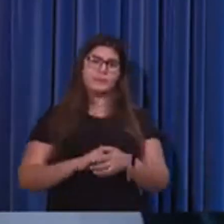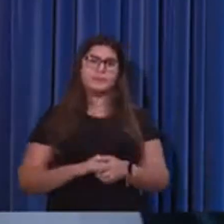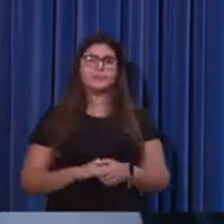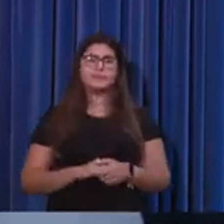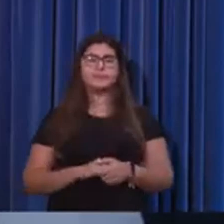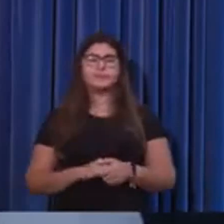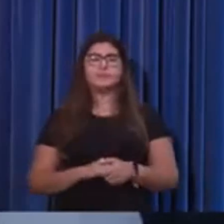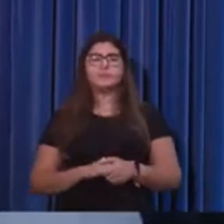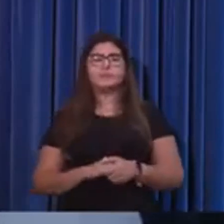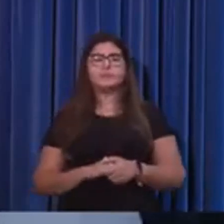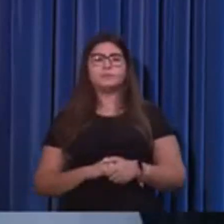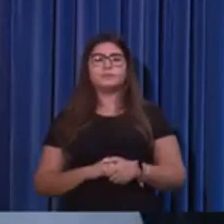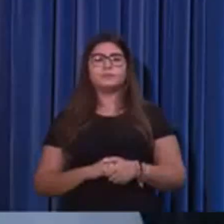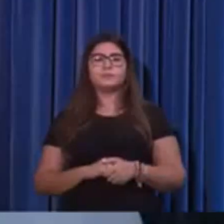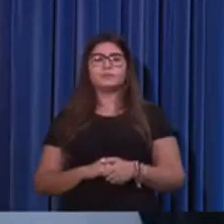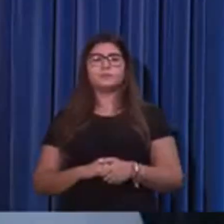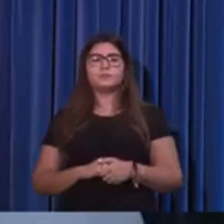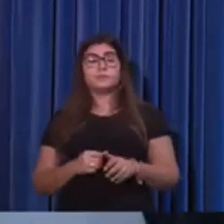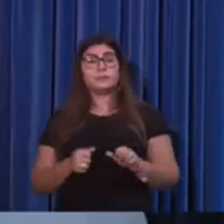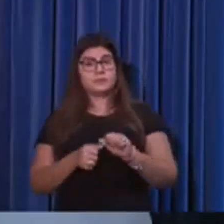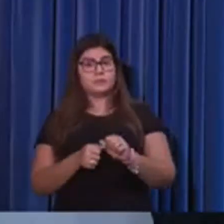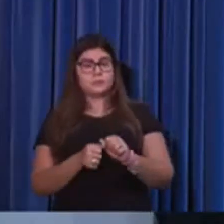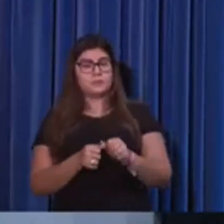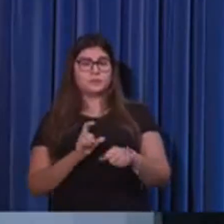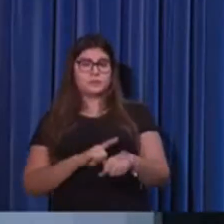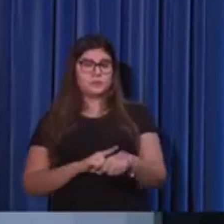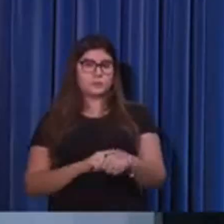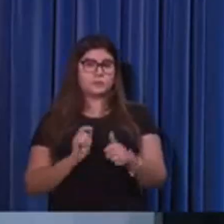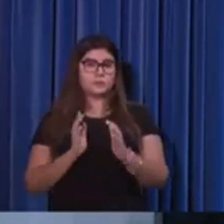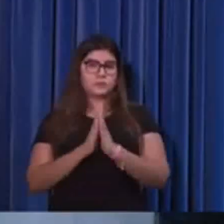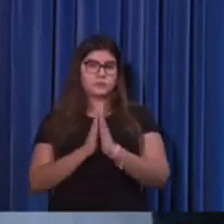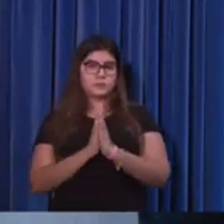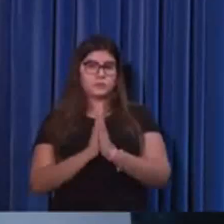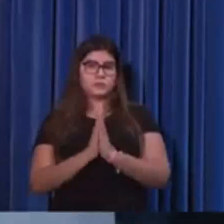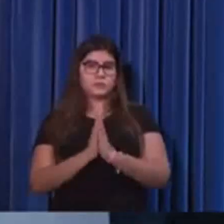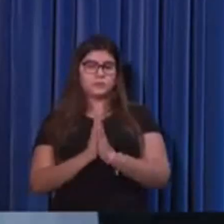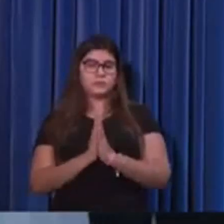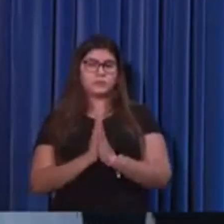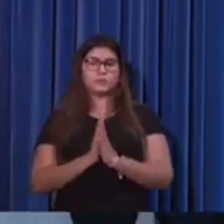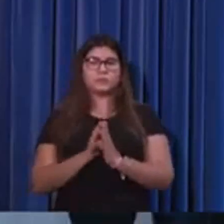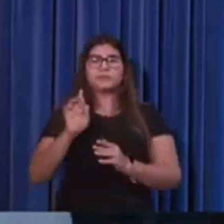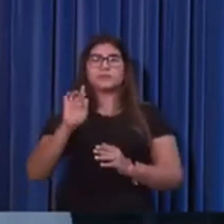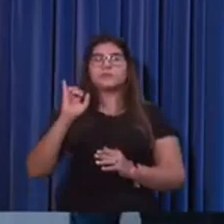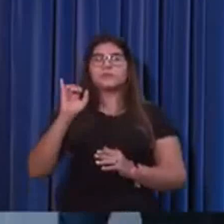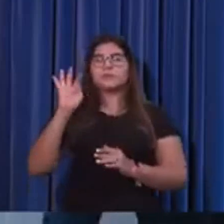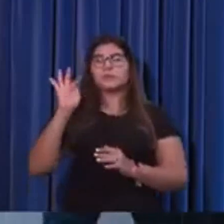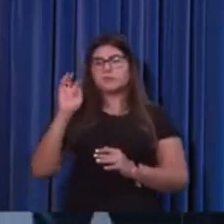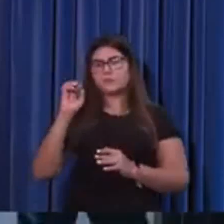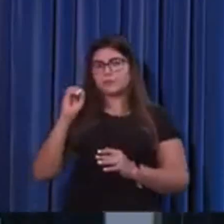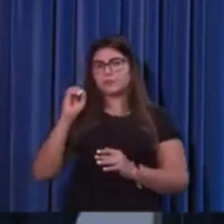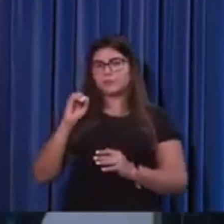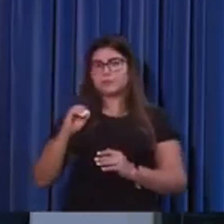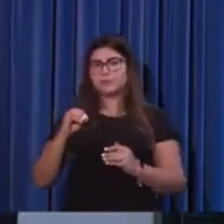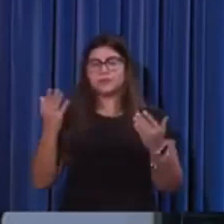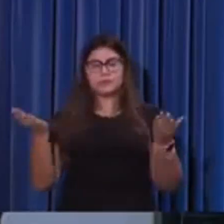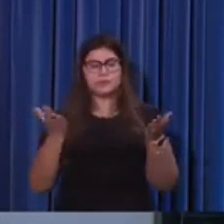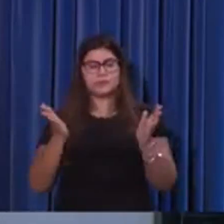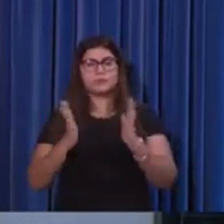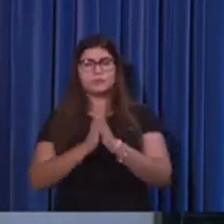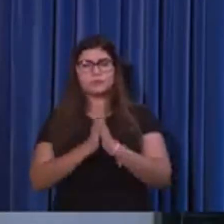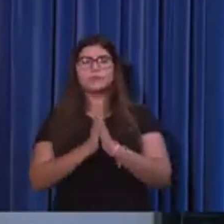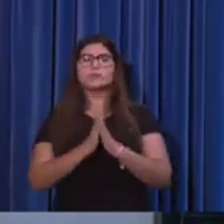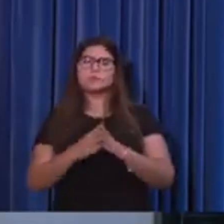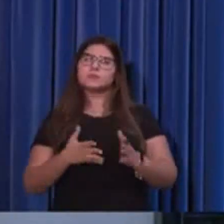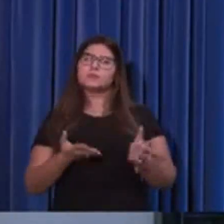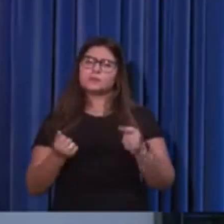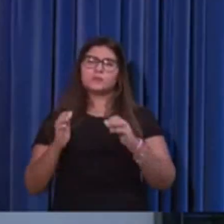Muitas vezes, do momento de oração, um rito. Agora é orar, vamos orar. E